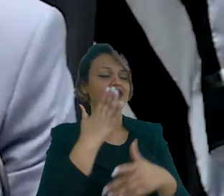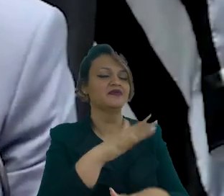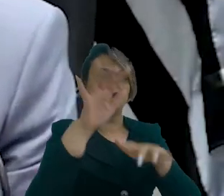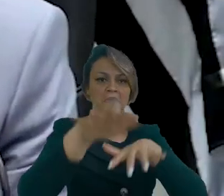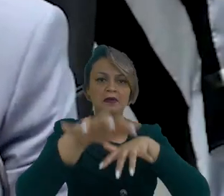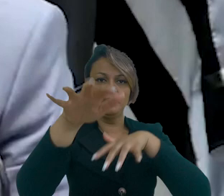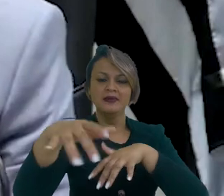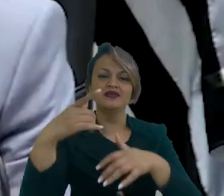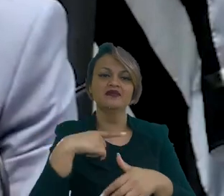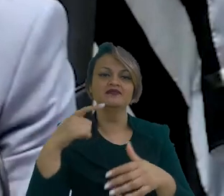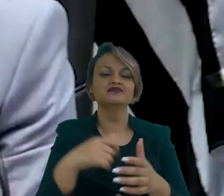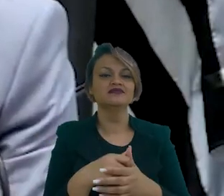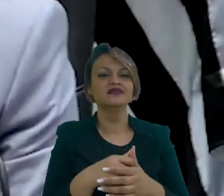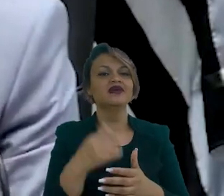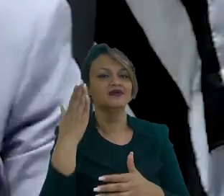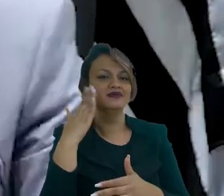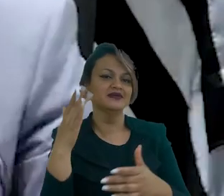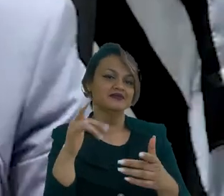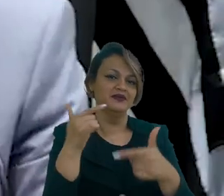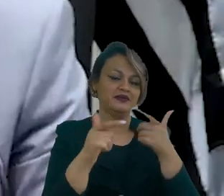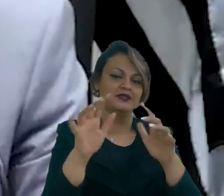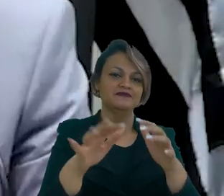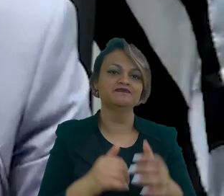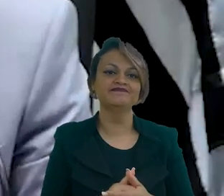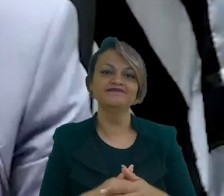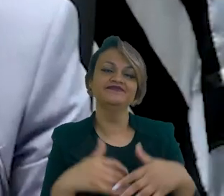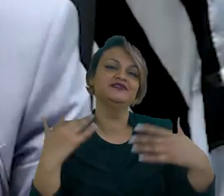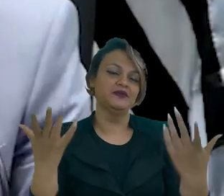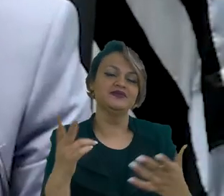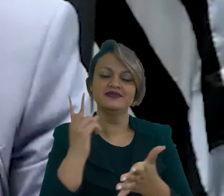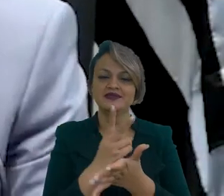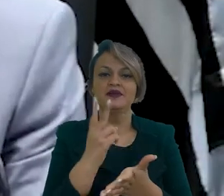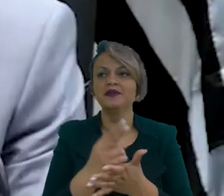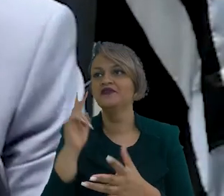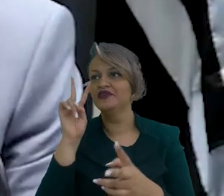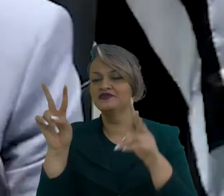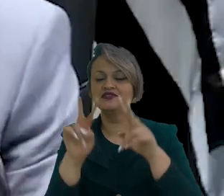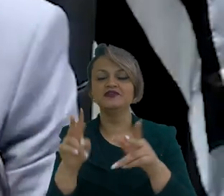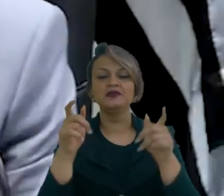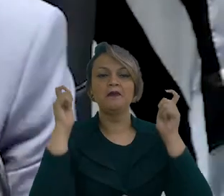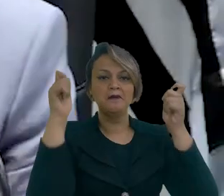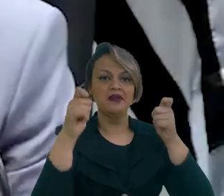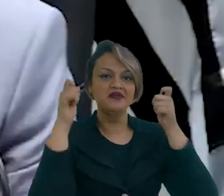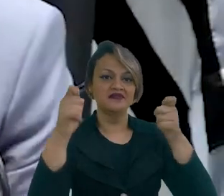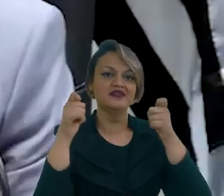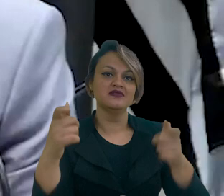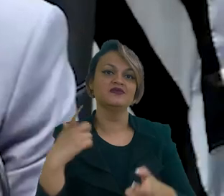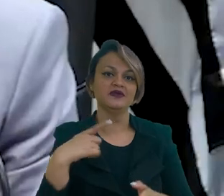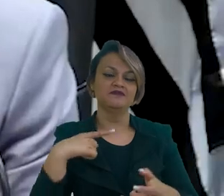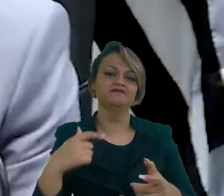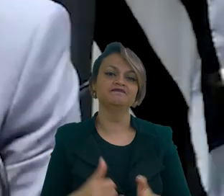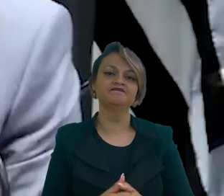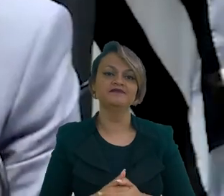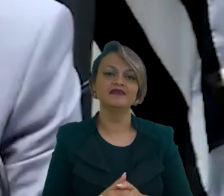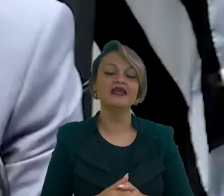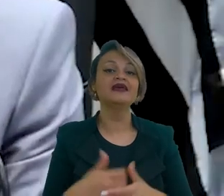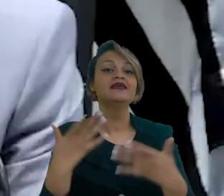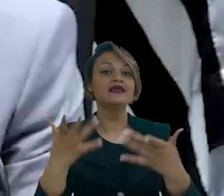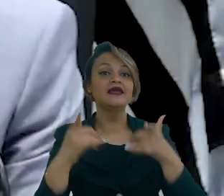e eu sei disso que o meu escritório dela assim sempre vem a história das manifestações